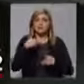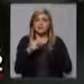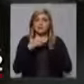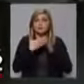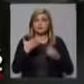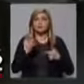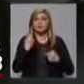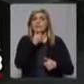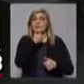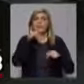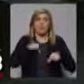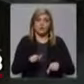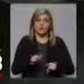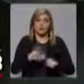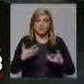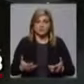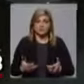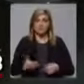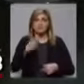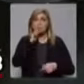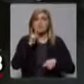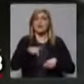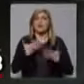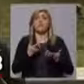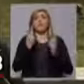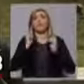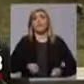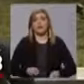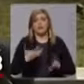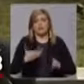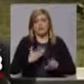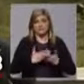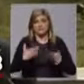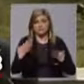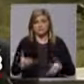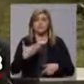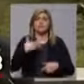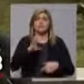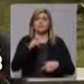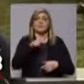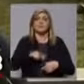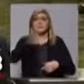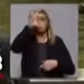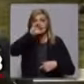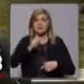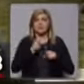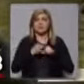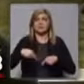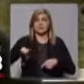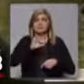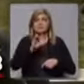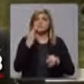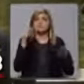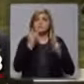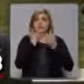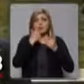irgendwelche Ergebnisse haben, aber vielleicht setzen wir ein Verfahren auf. It will be the occasion for the Greek ministers to present their solution and